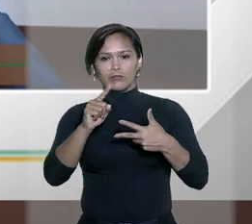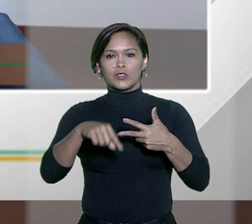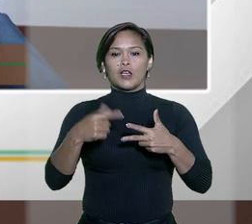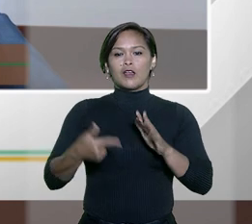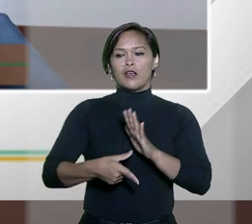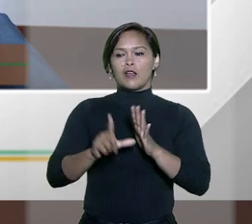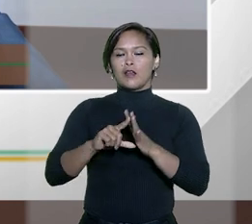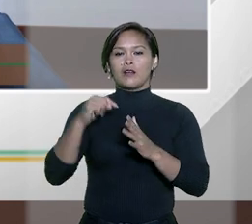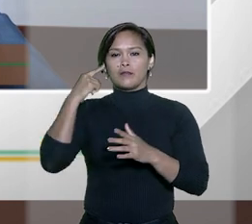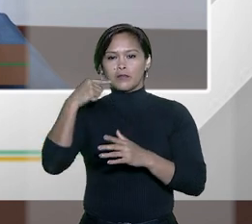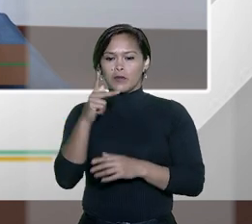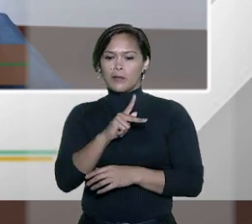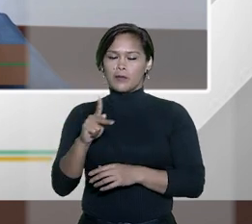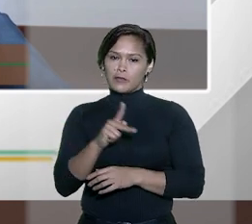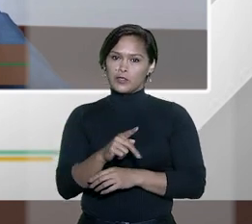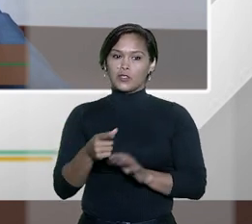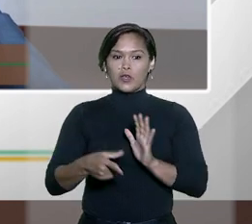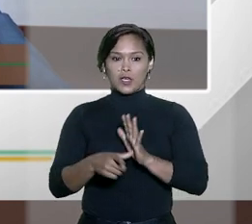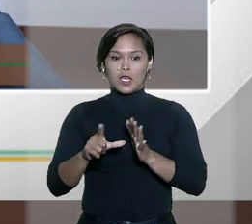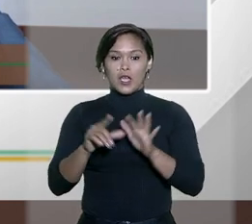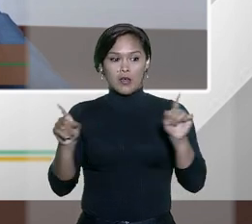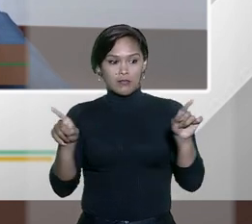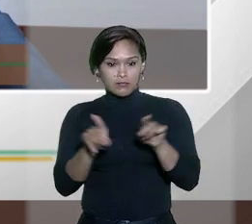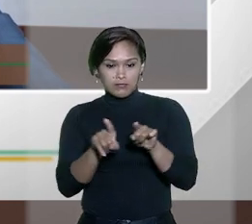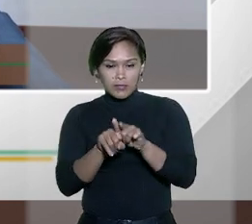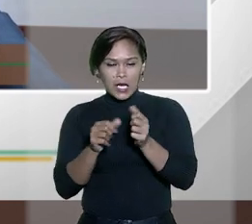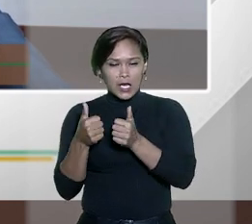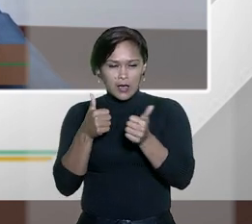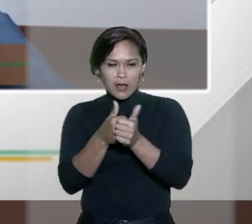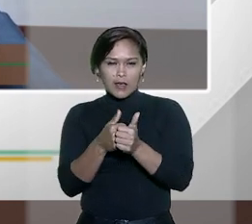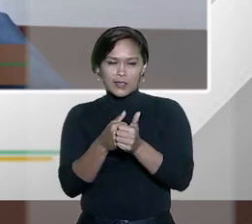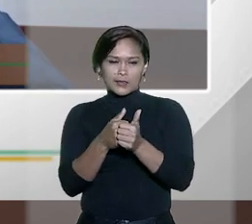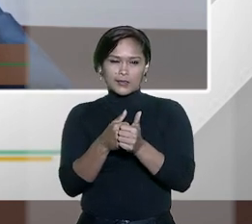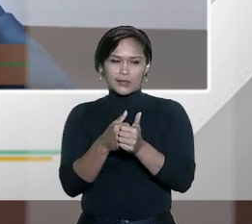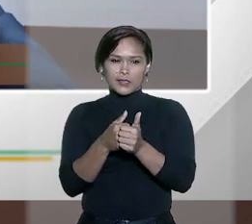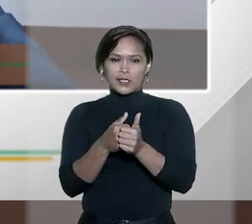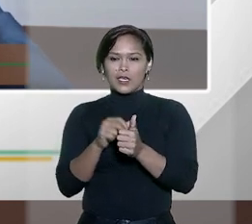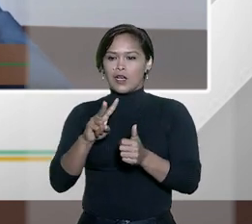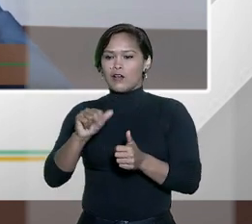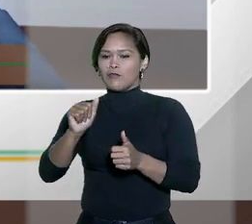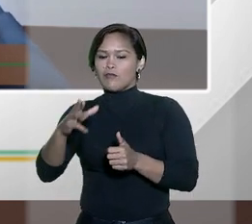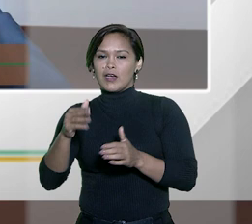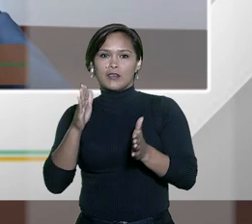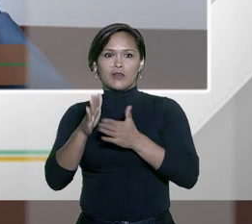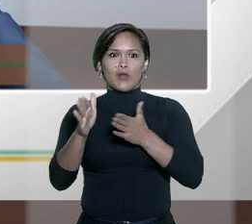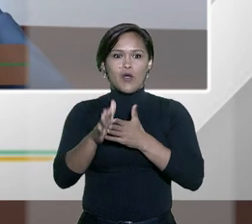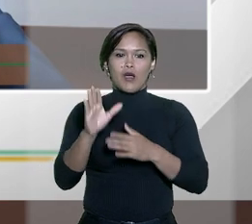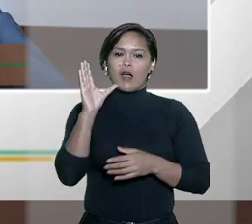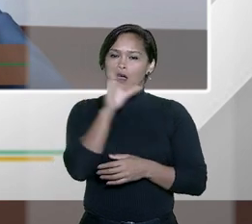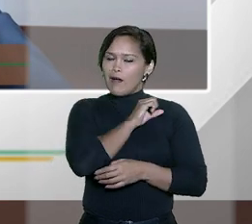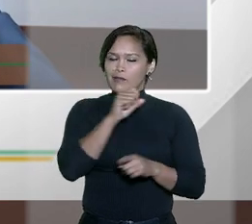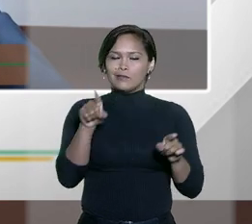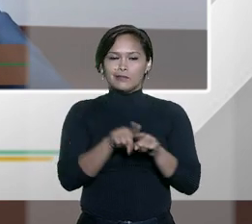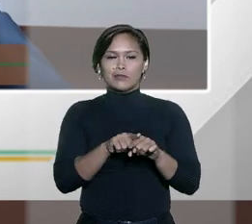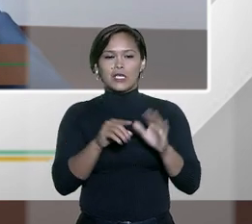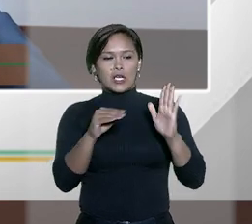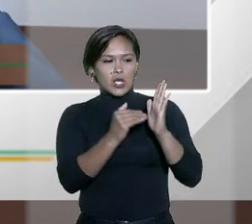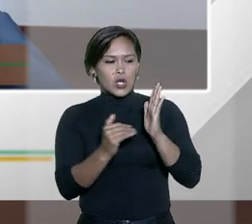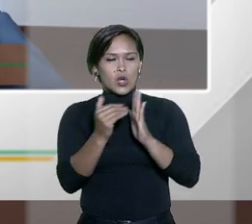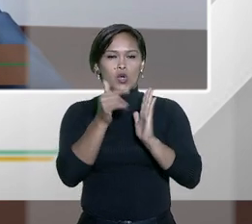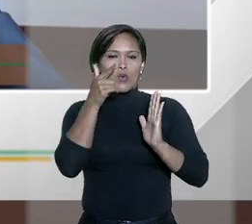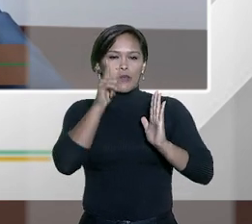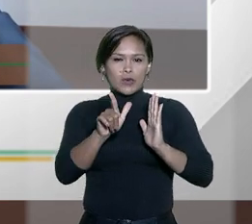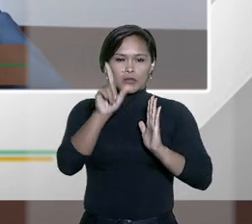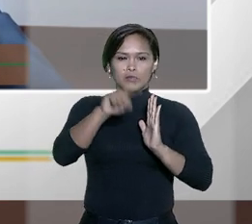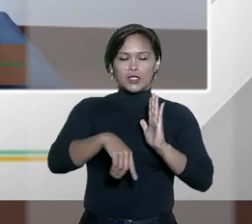tornar advogado, professor, então acompanhei de perto essas situações. Então as varas correm muito para cumprir esse prazo, para